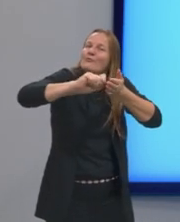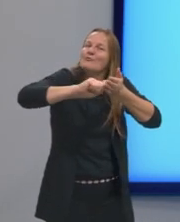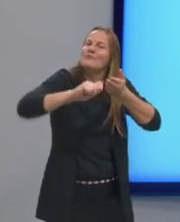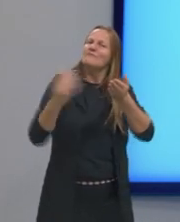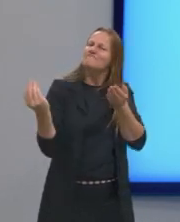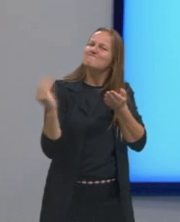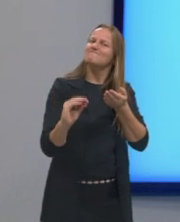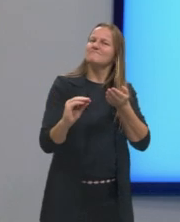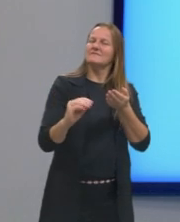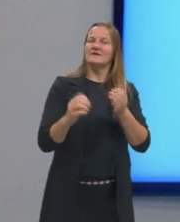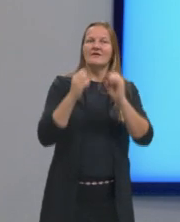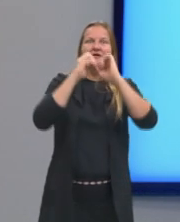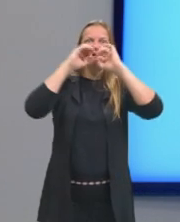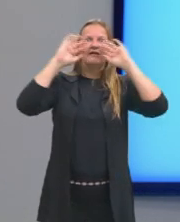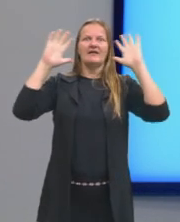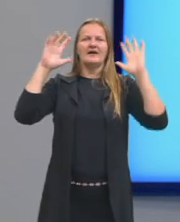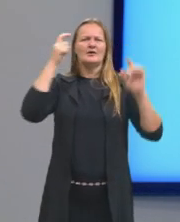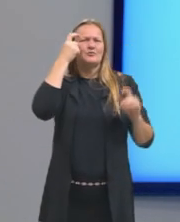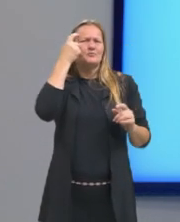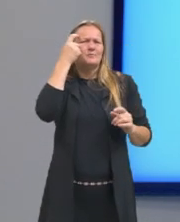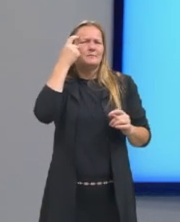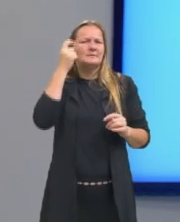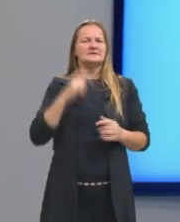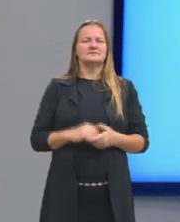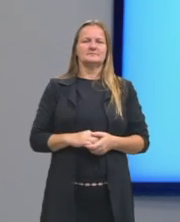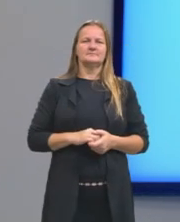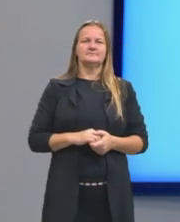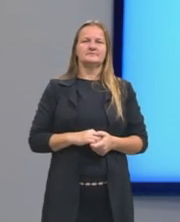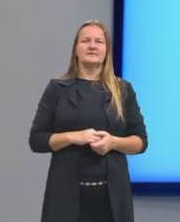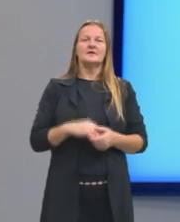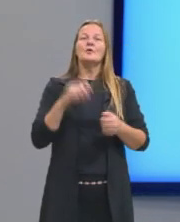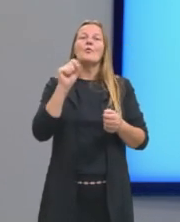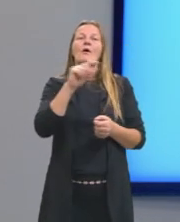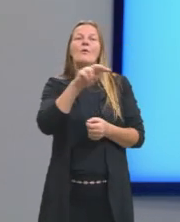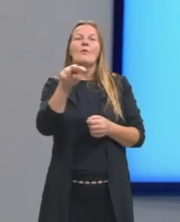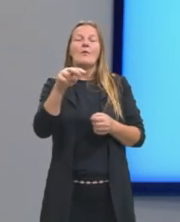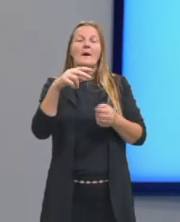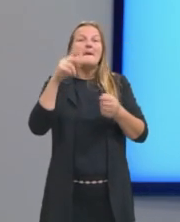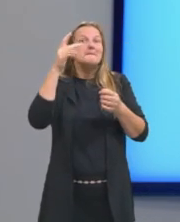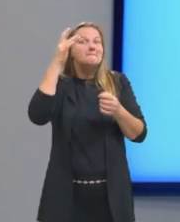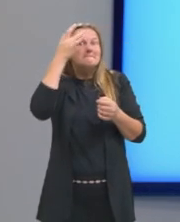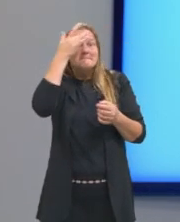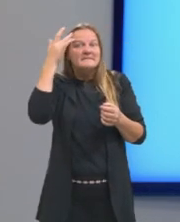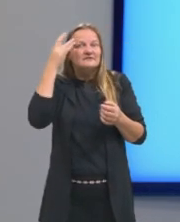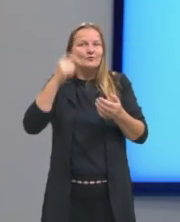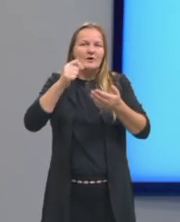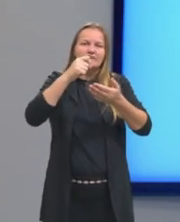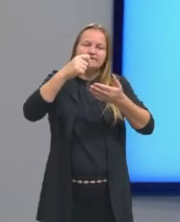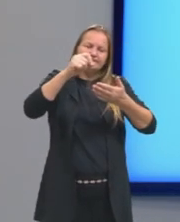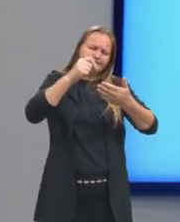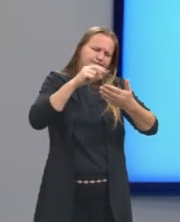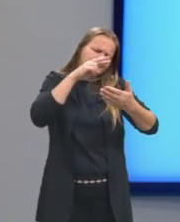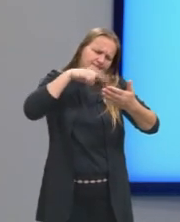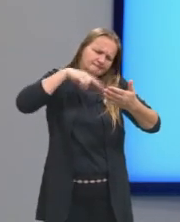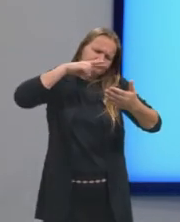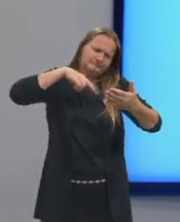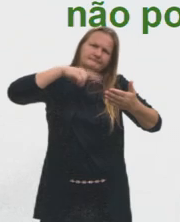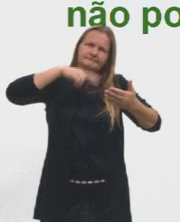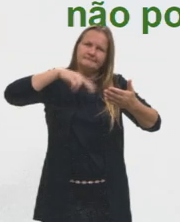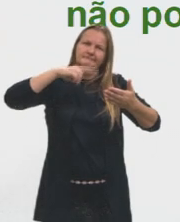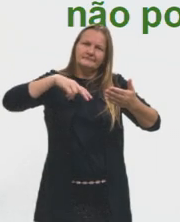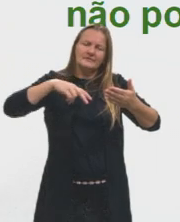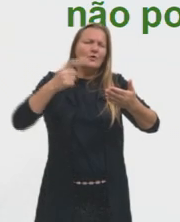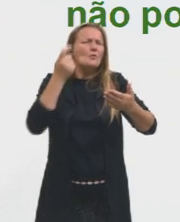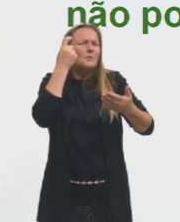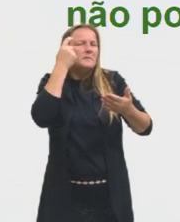Eu tenho uma forma Clara para que o meu leitor e aqui vai ser Meu leitor vai ser o corretor dessa redação né para que ele entenda como é que eu pensei